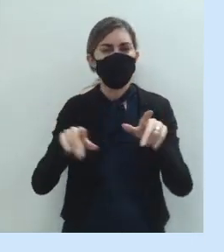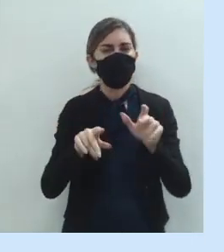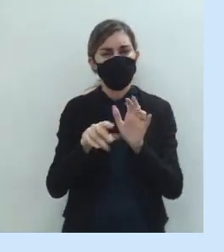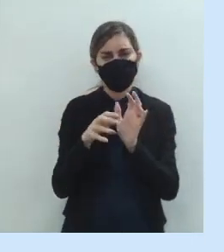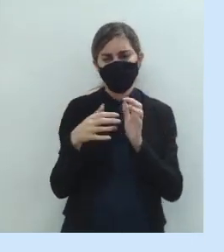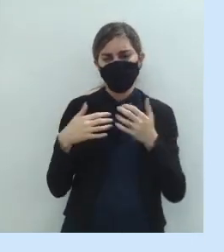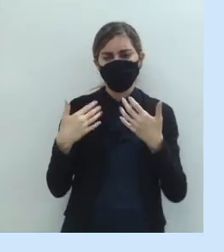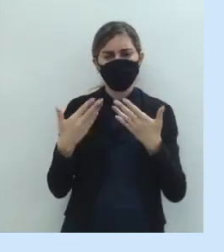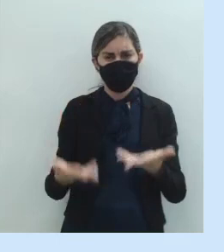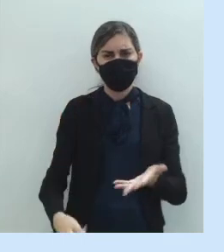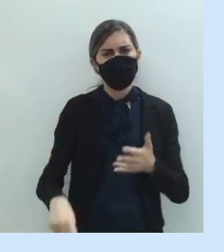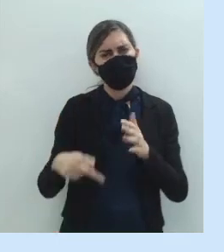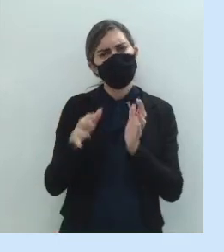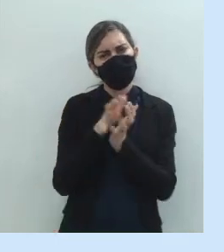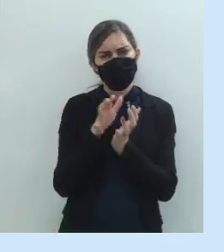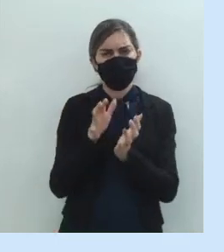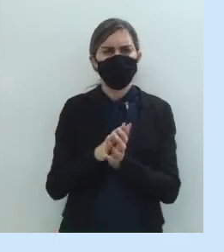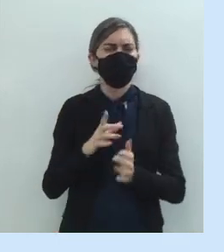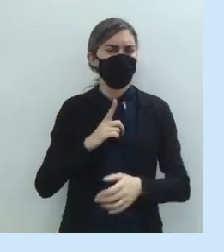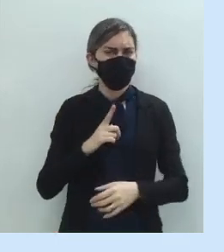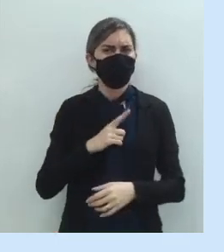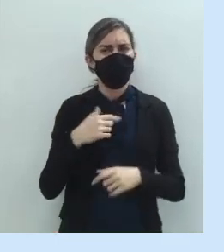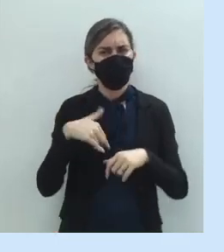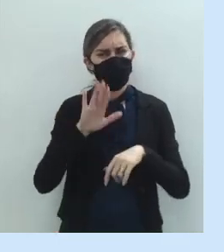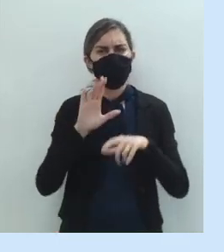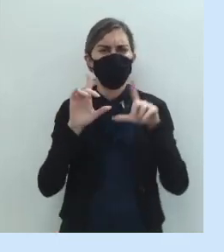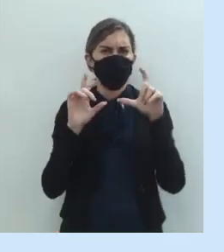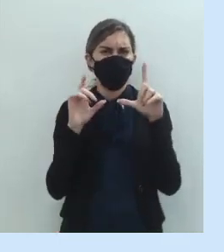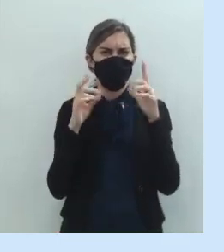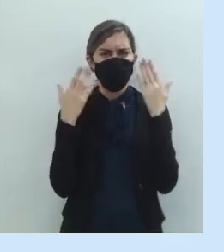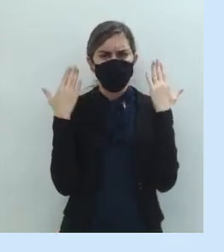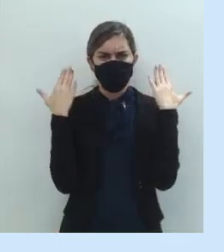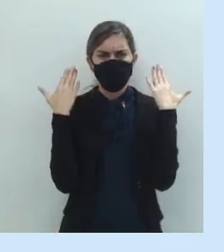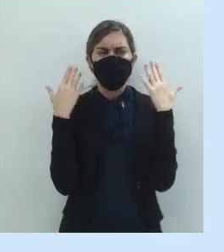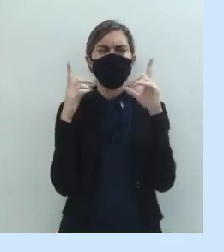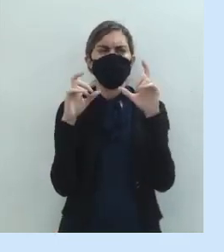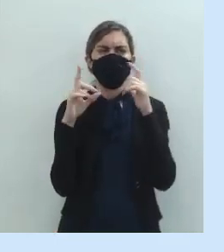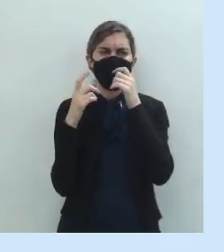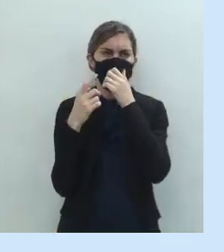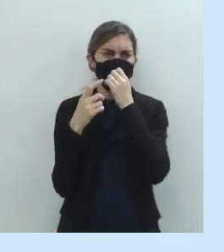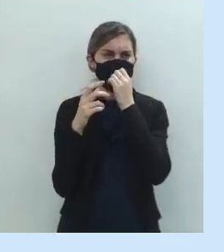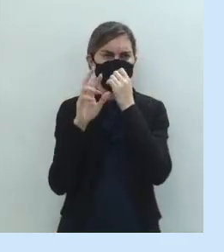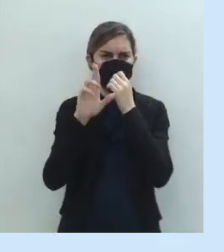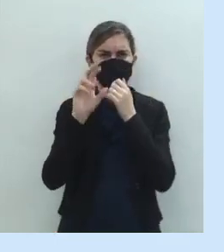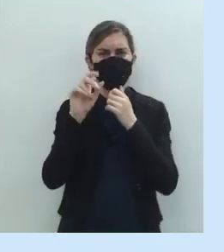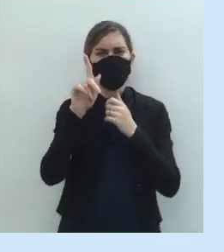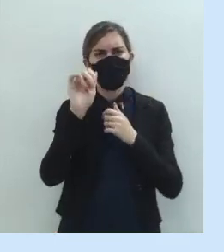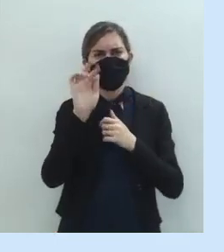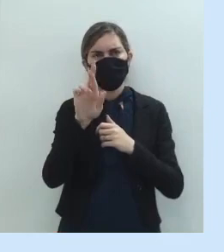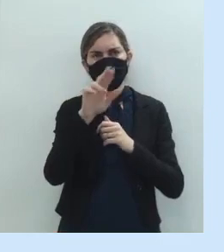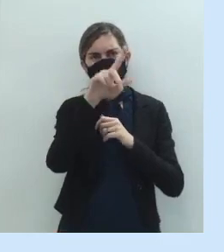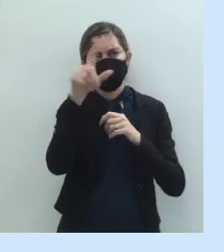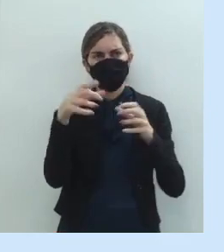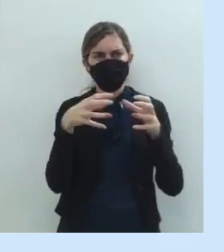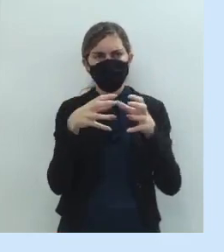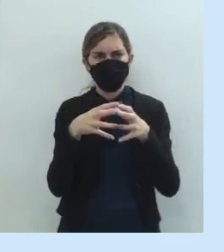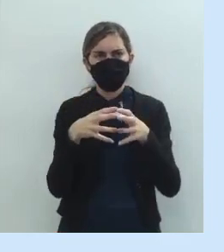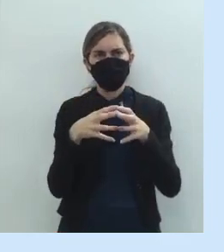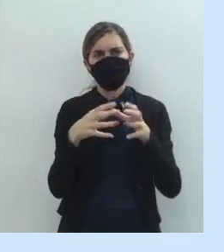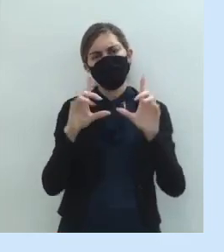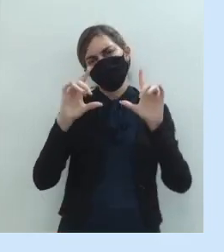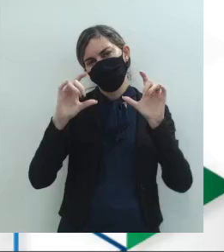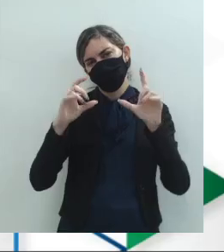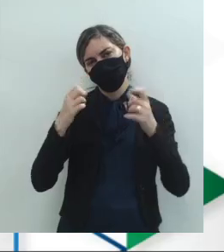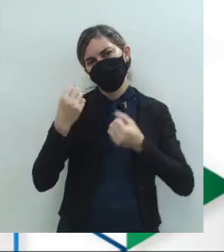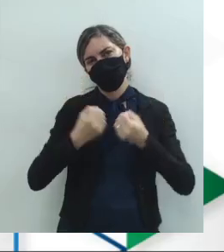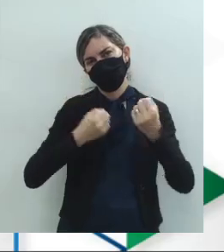do Brasil. Então a gente tem aqui mais fotos para vocês. Aqui eu tenho uma foto do Roger junto da Rural, do lado